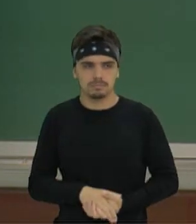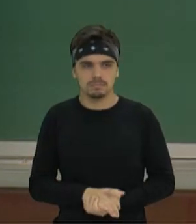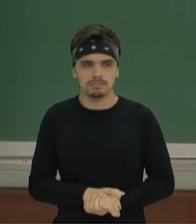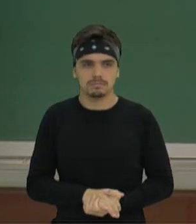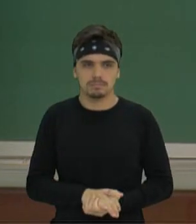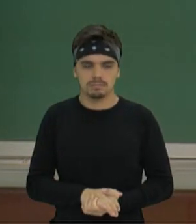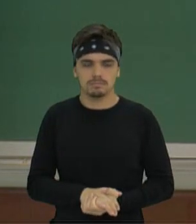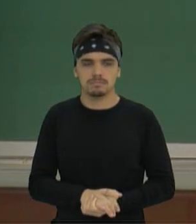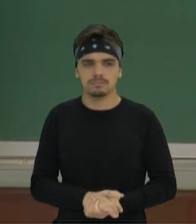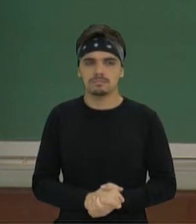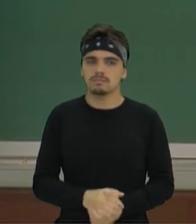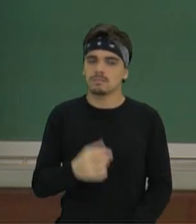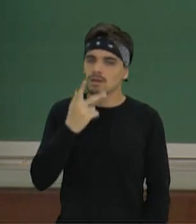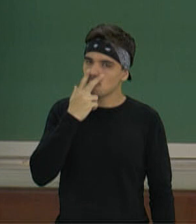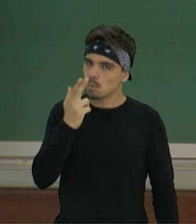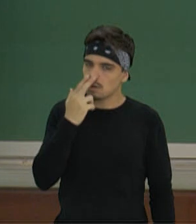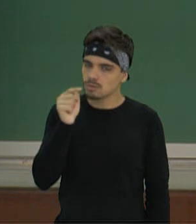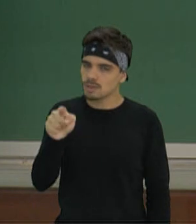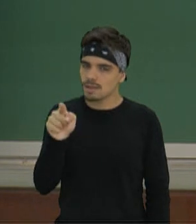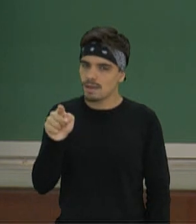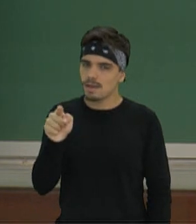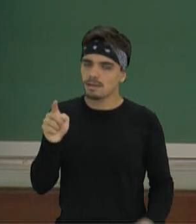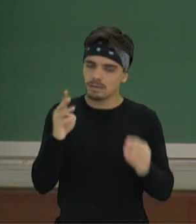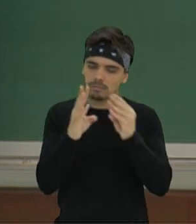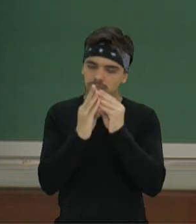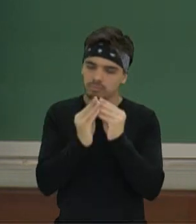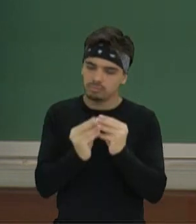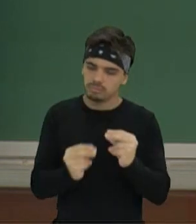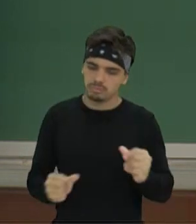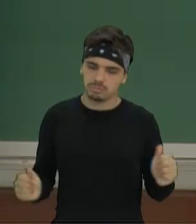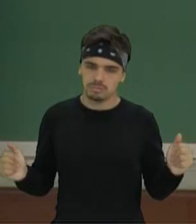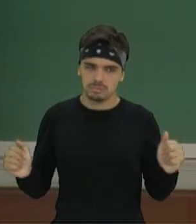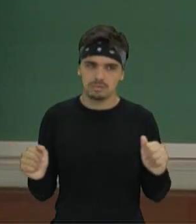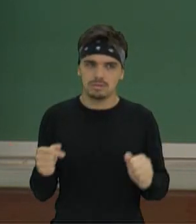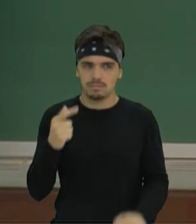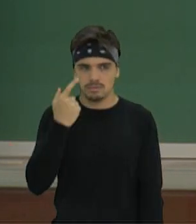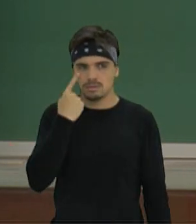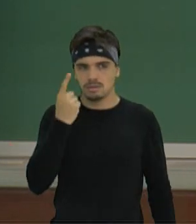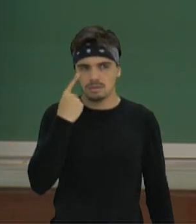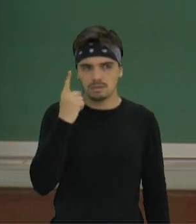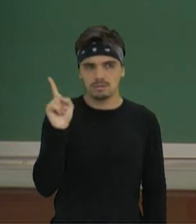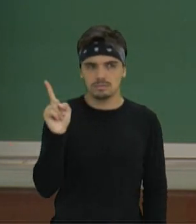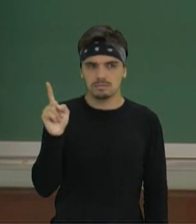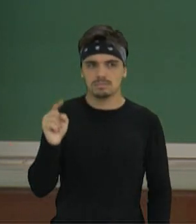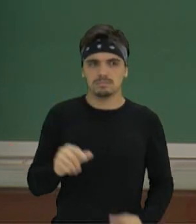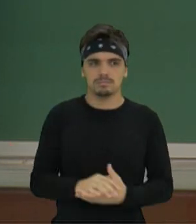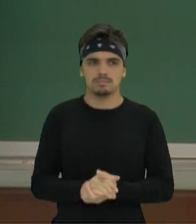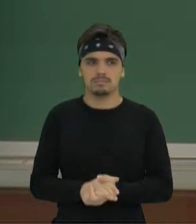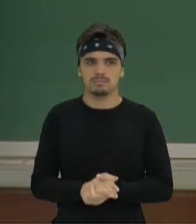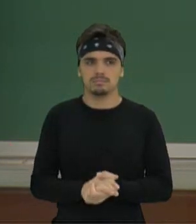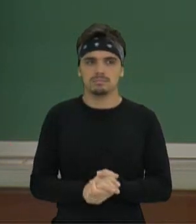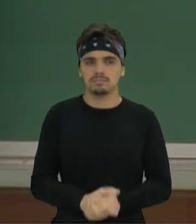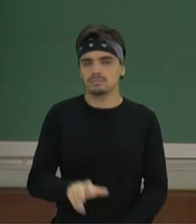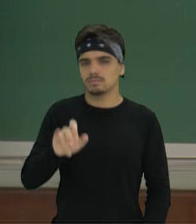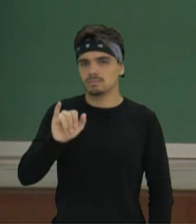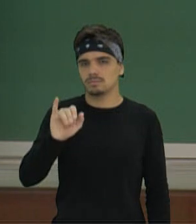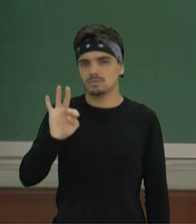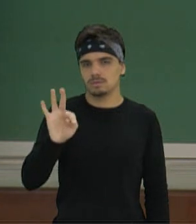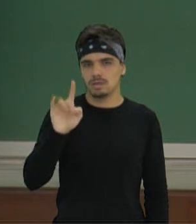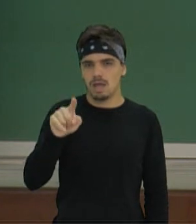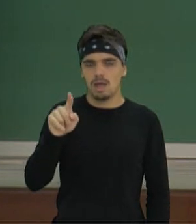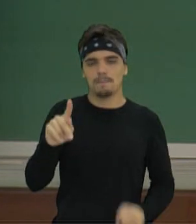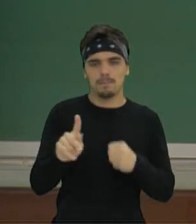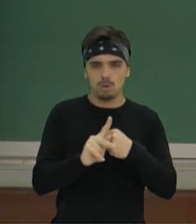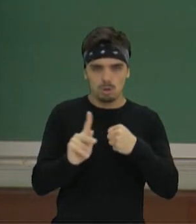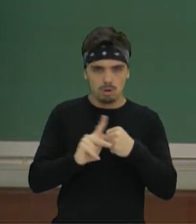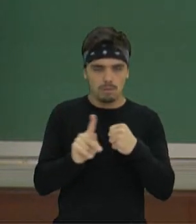Eu acho que ele está afundando. Que é como se o pronome relativo aparecesse aqui, ó, aparecesse aqui. Mas como it não é um verbo, é um